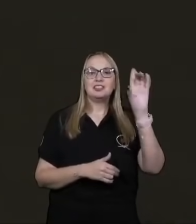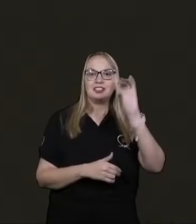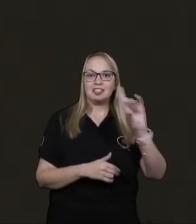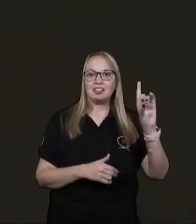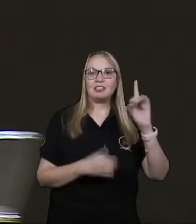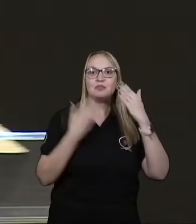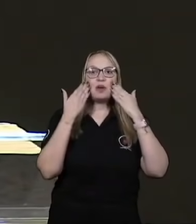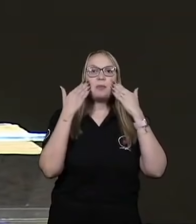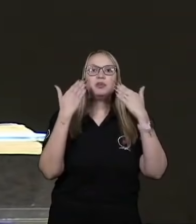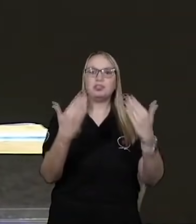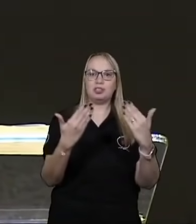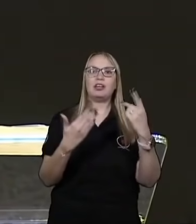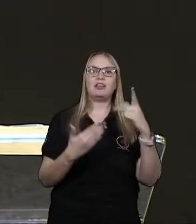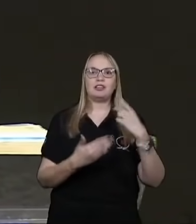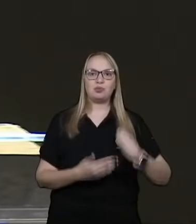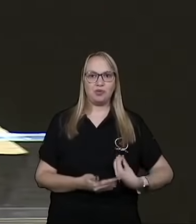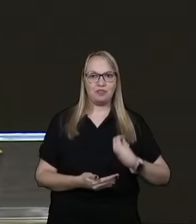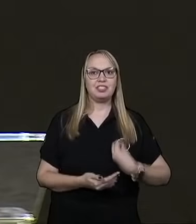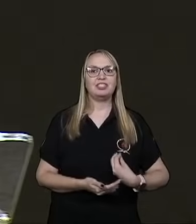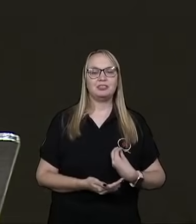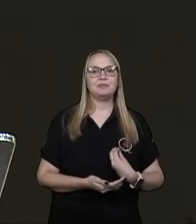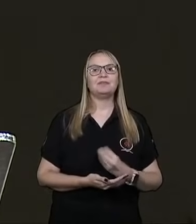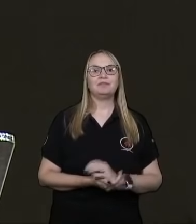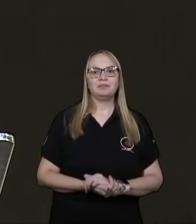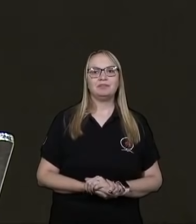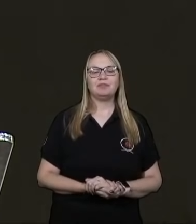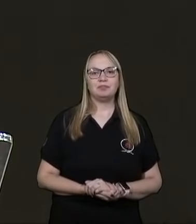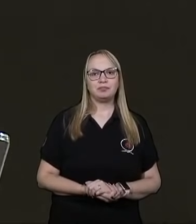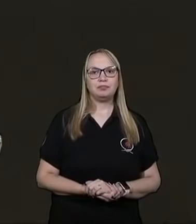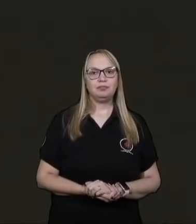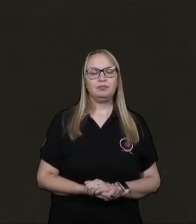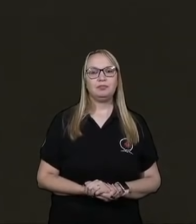vai manifestar na sua vida